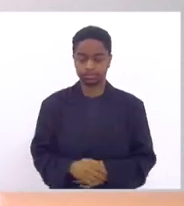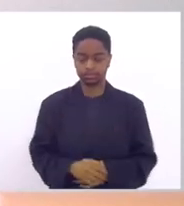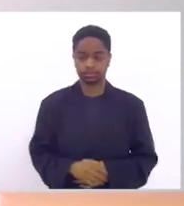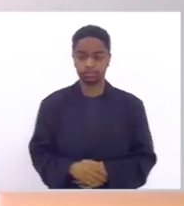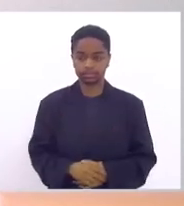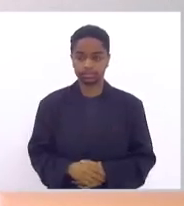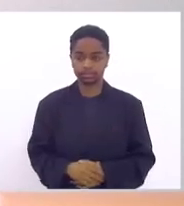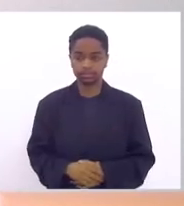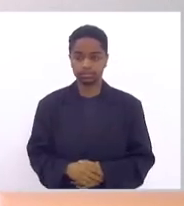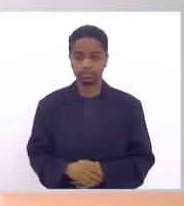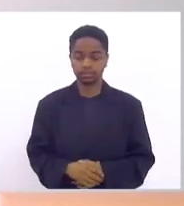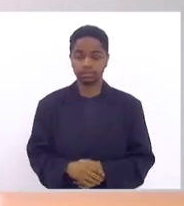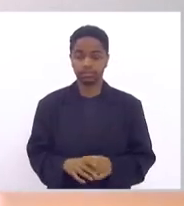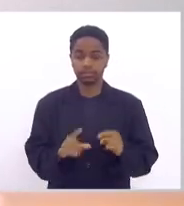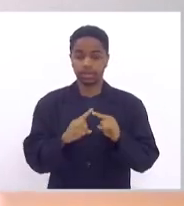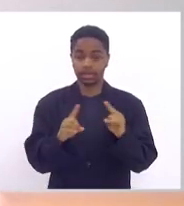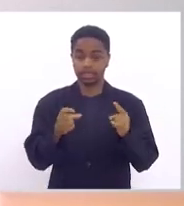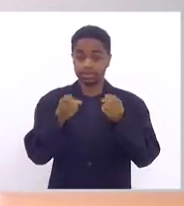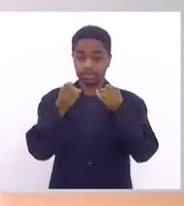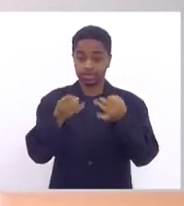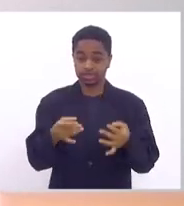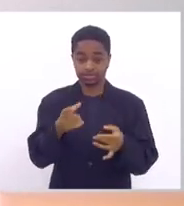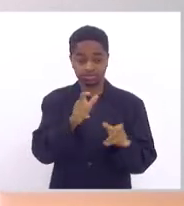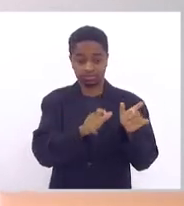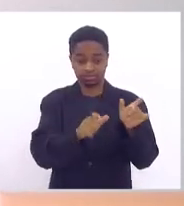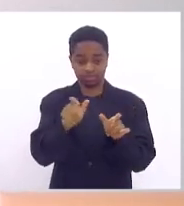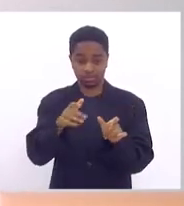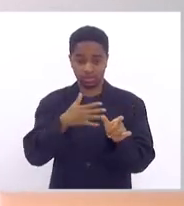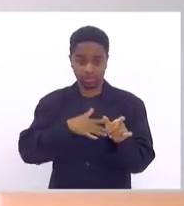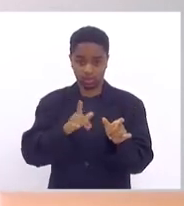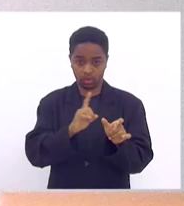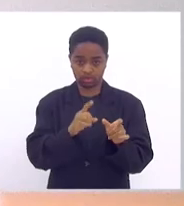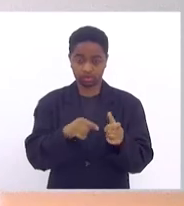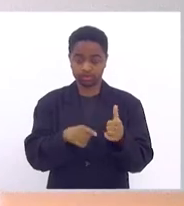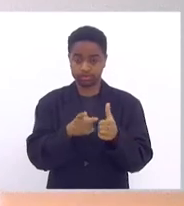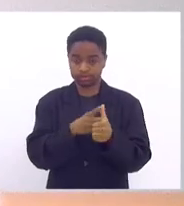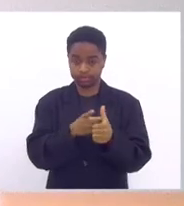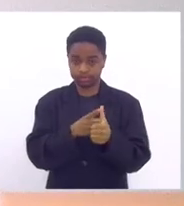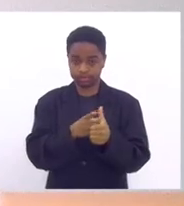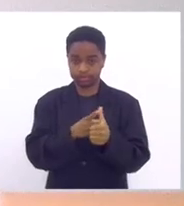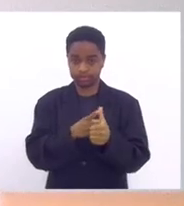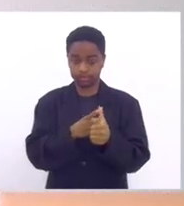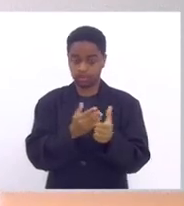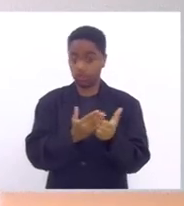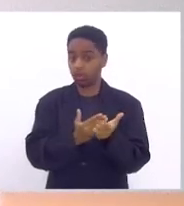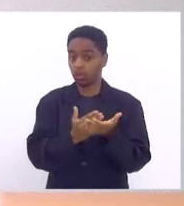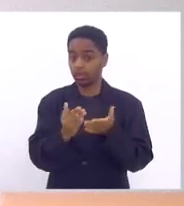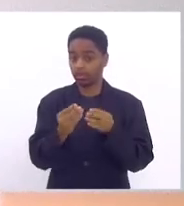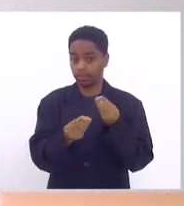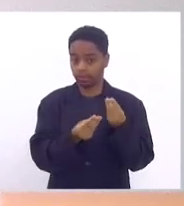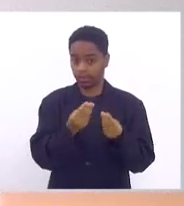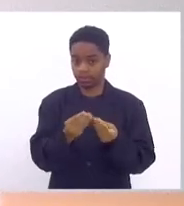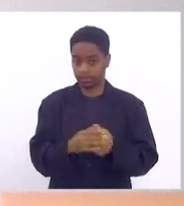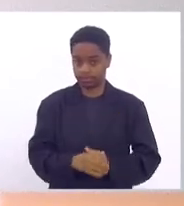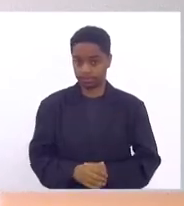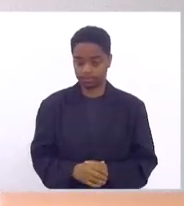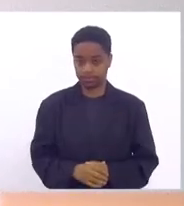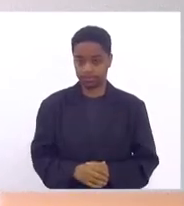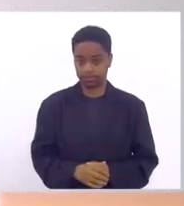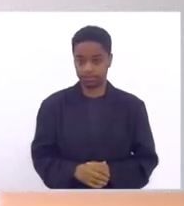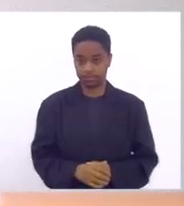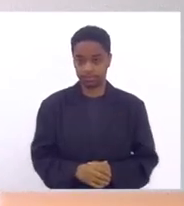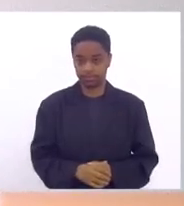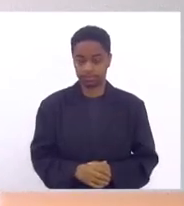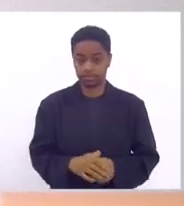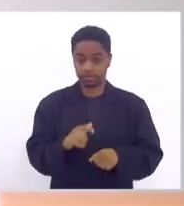explicado e a explicação não é agradável em primeiro lugar foi ela começa assim quando a